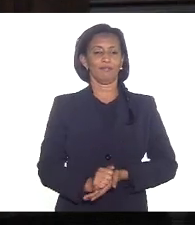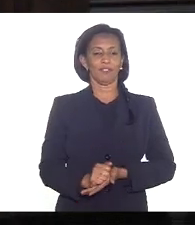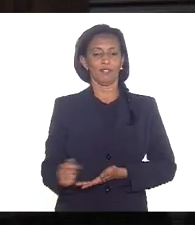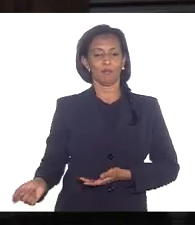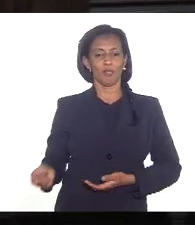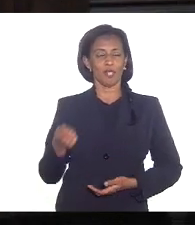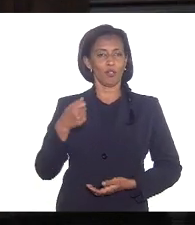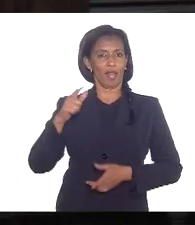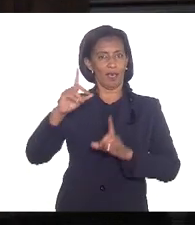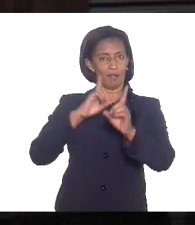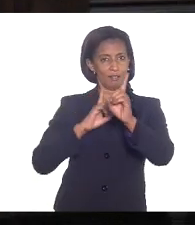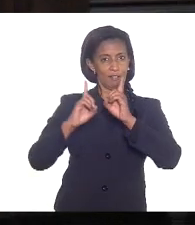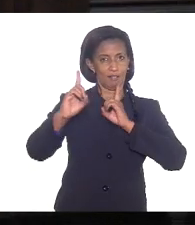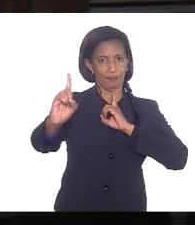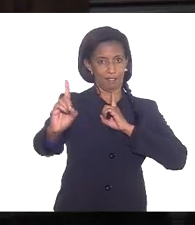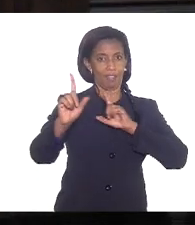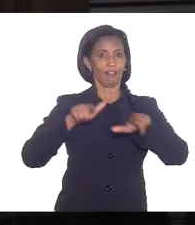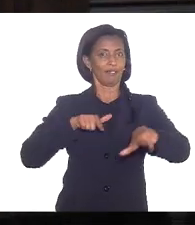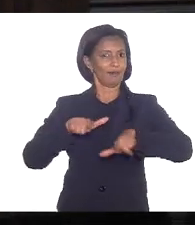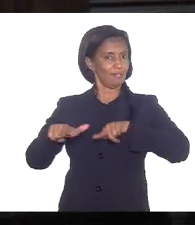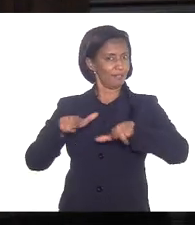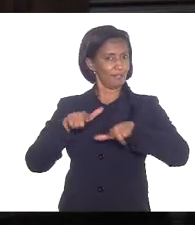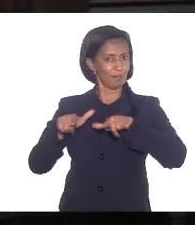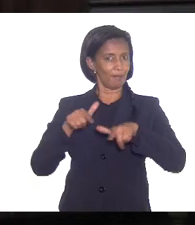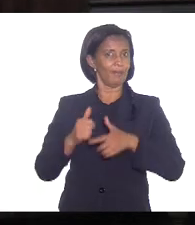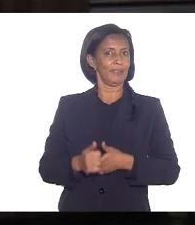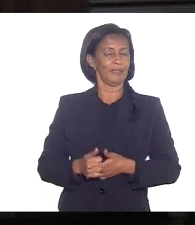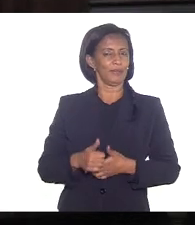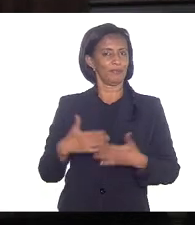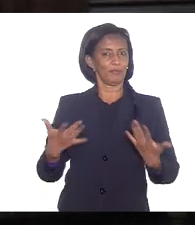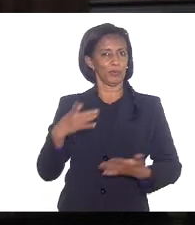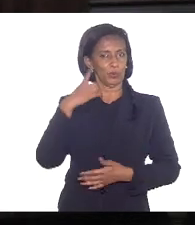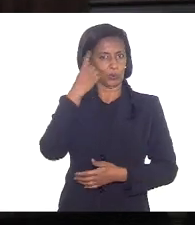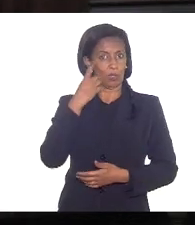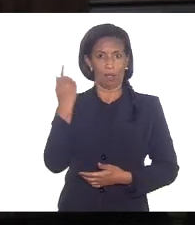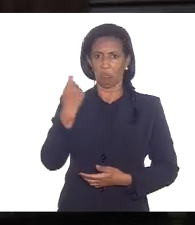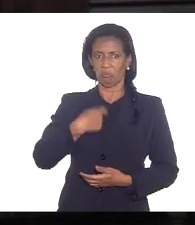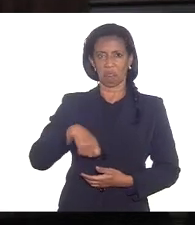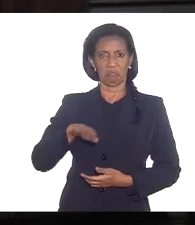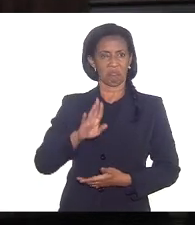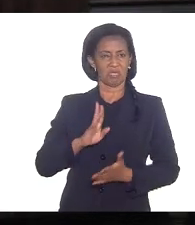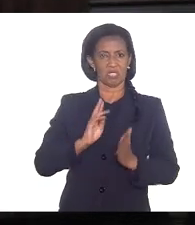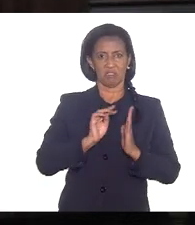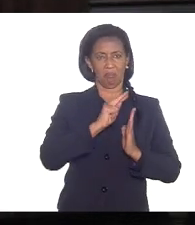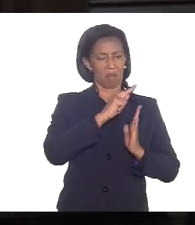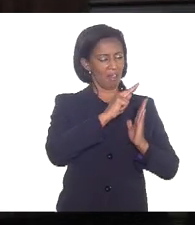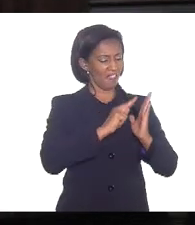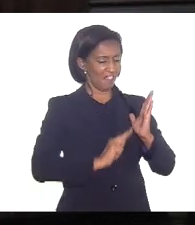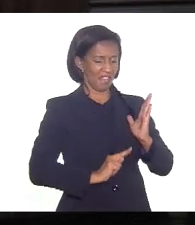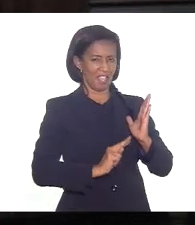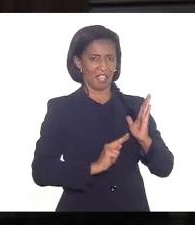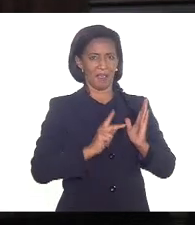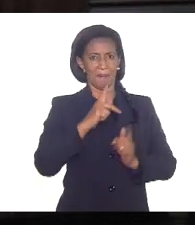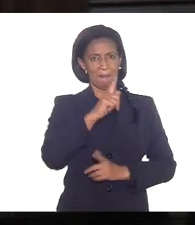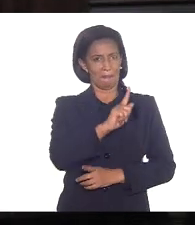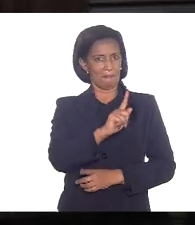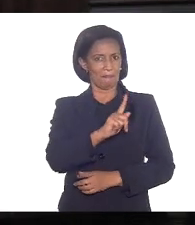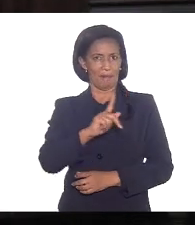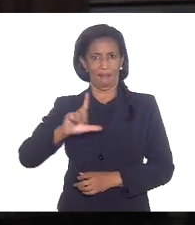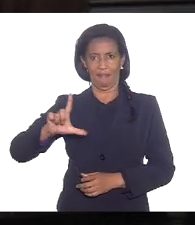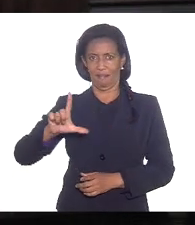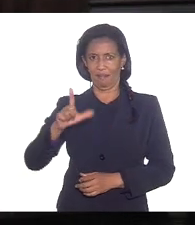trabalhando senhores deputados não preciso ler o projeto seu